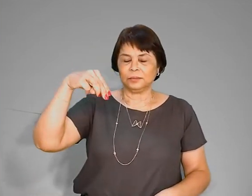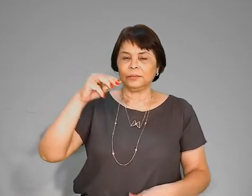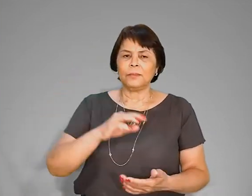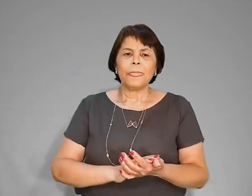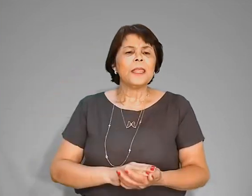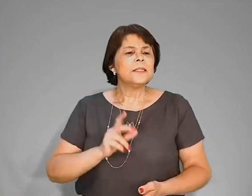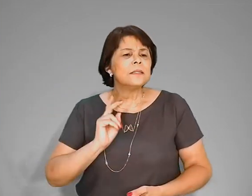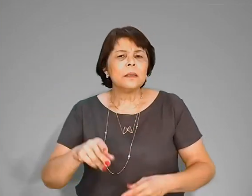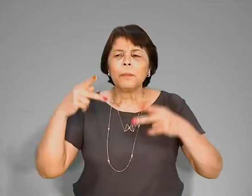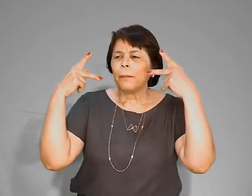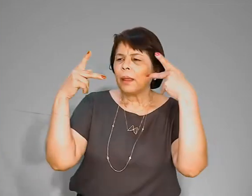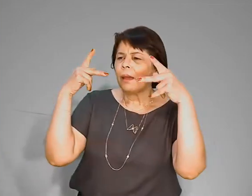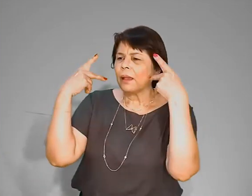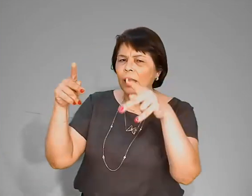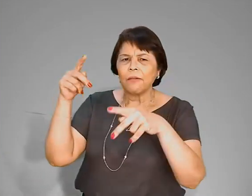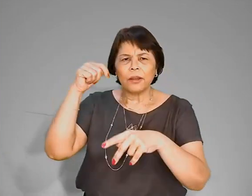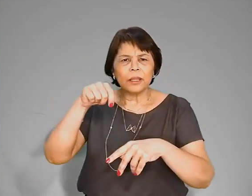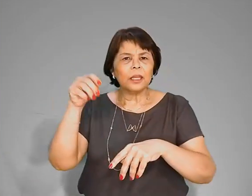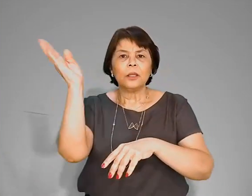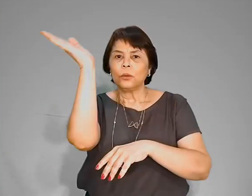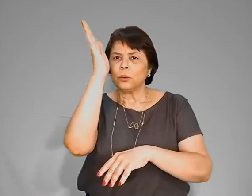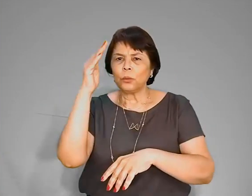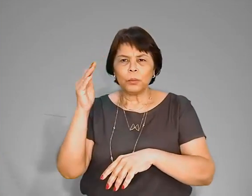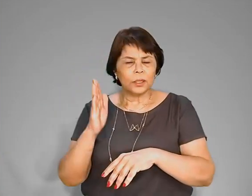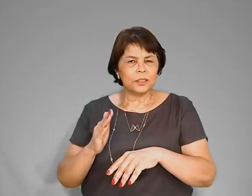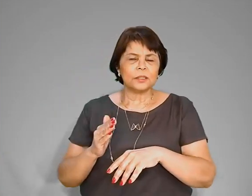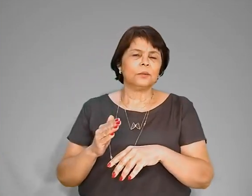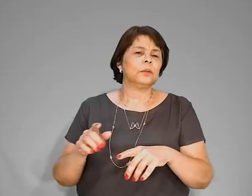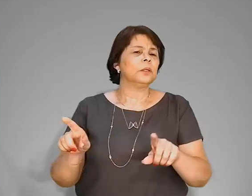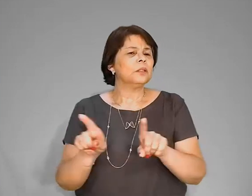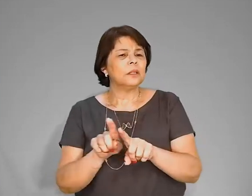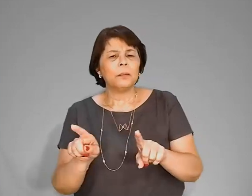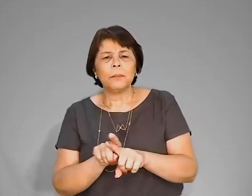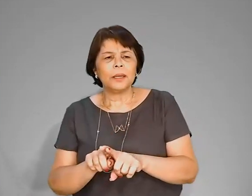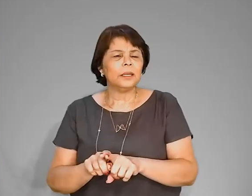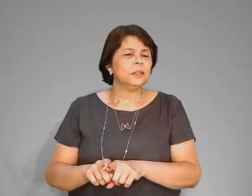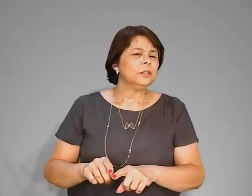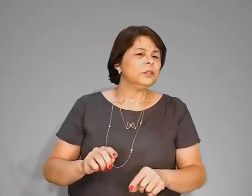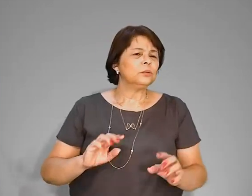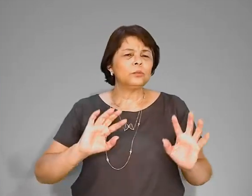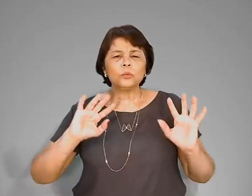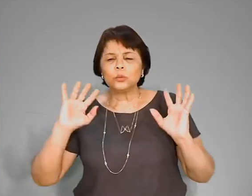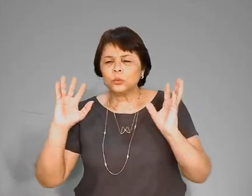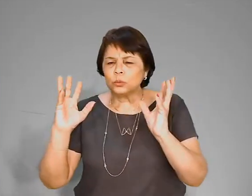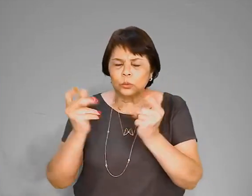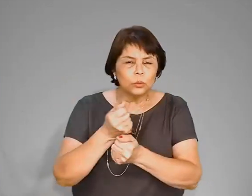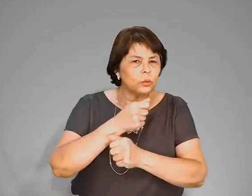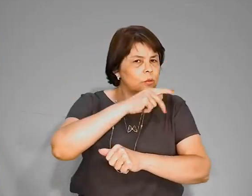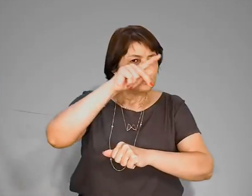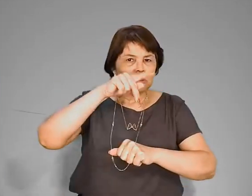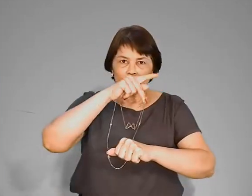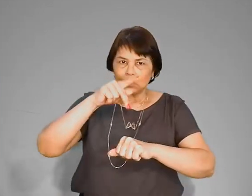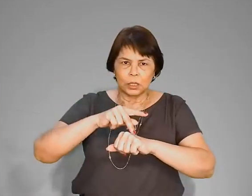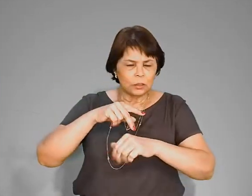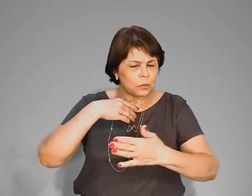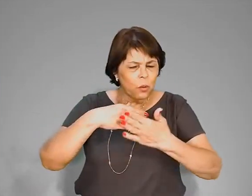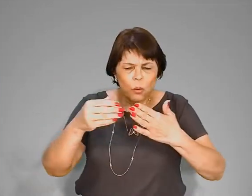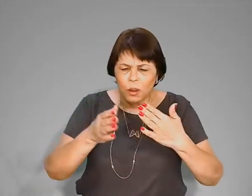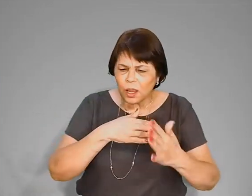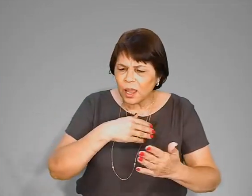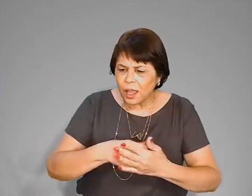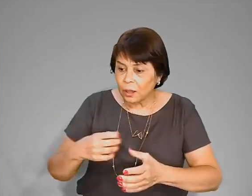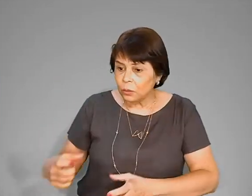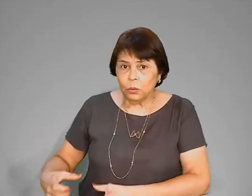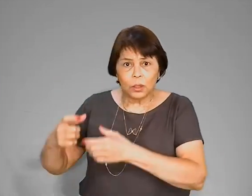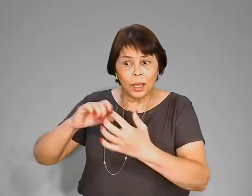tinha acesso em qualquer lugar do mundo. Sabe por quê? Por causa da visão apostolar. O apóstolo